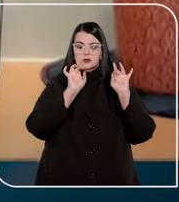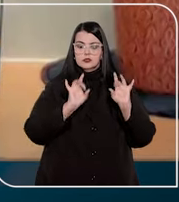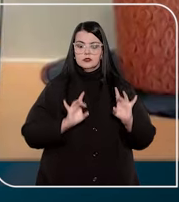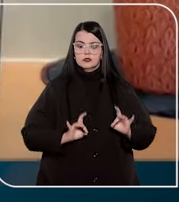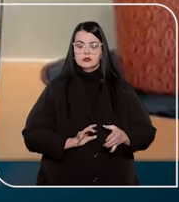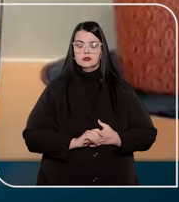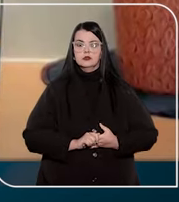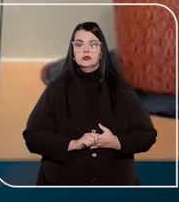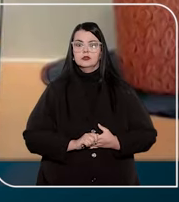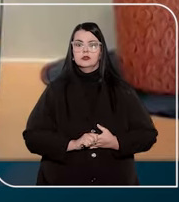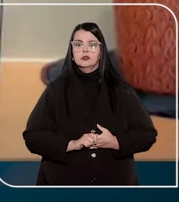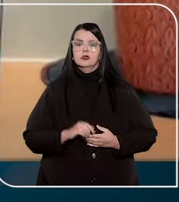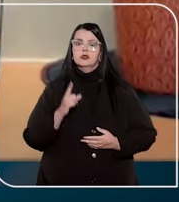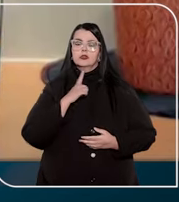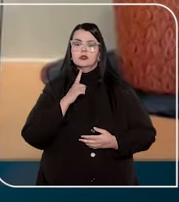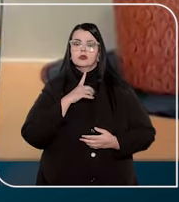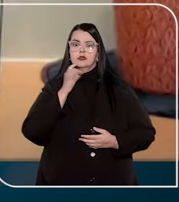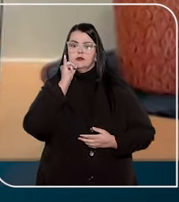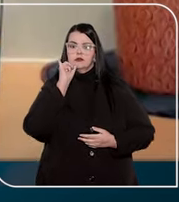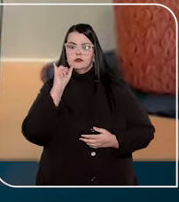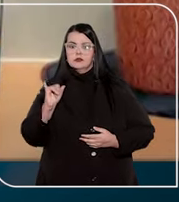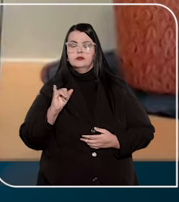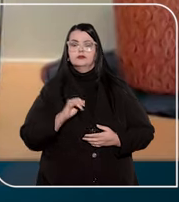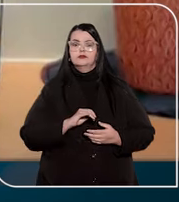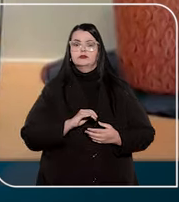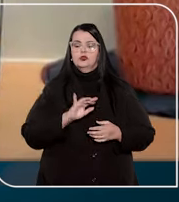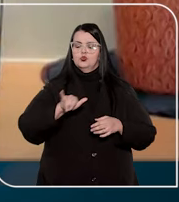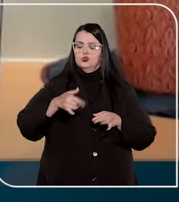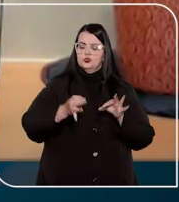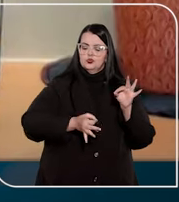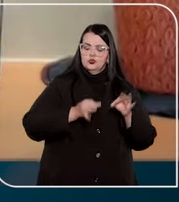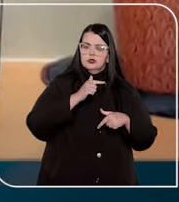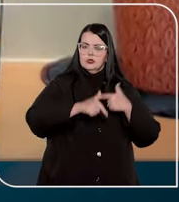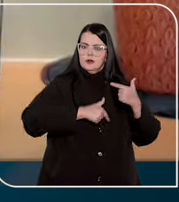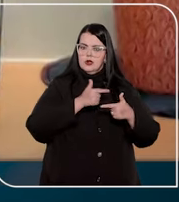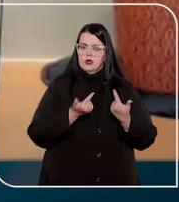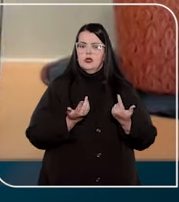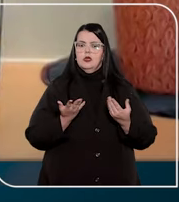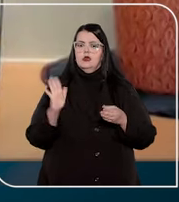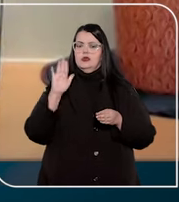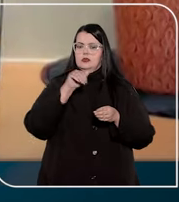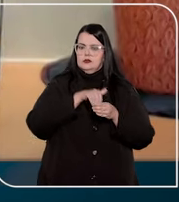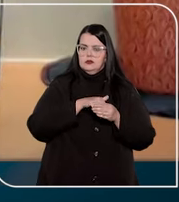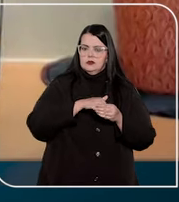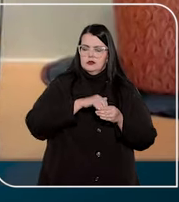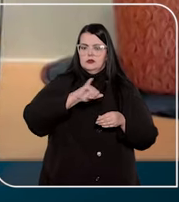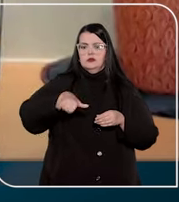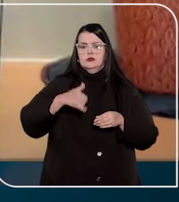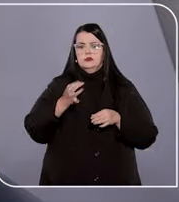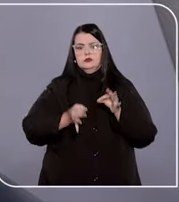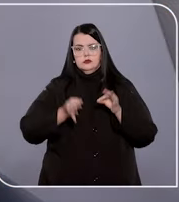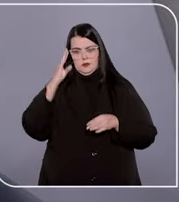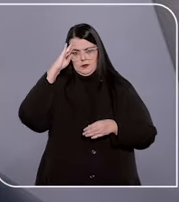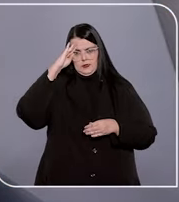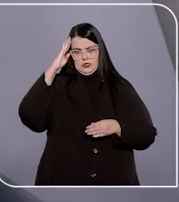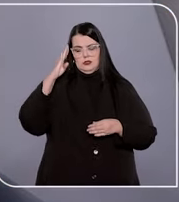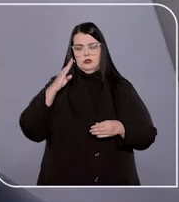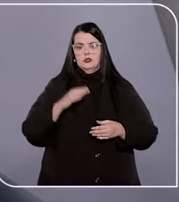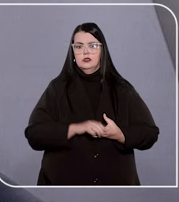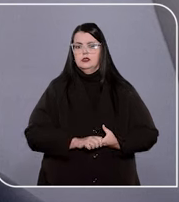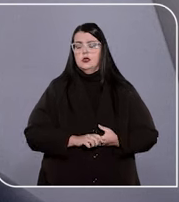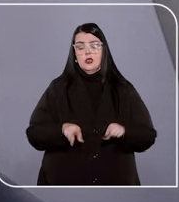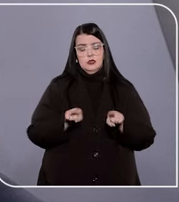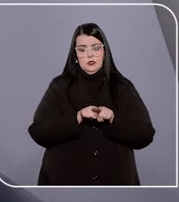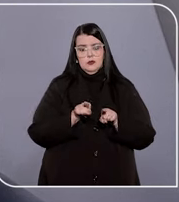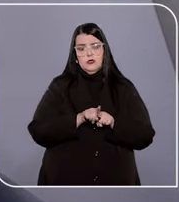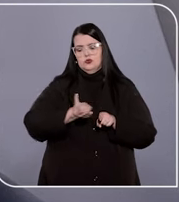especializada, e podemos citar a justiça trabalhista, a eleitoral, a justiça militar, quanto na justiça comum,